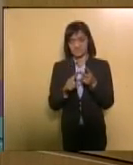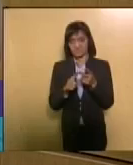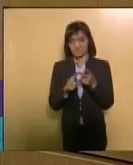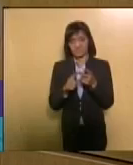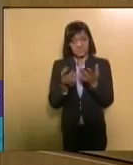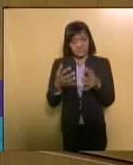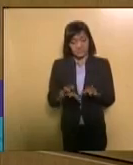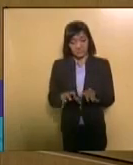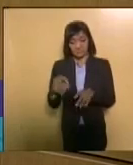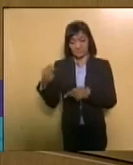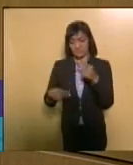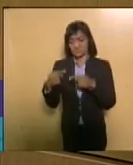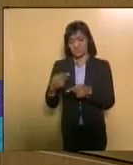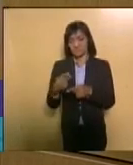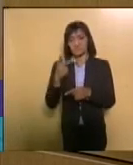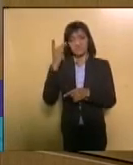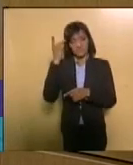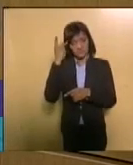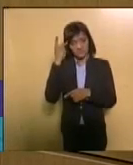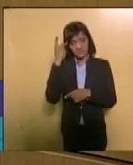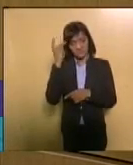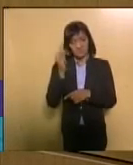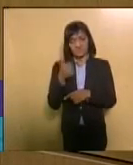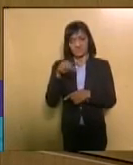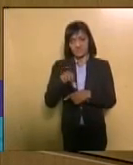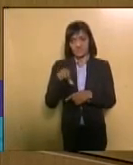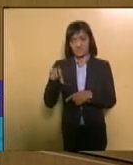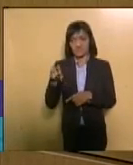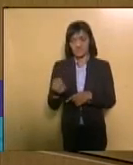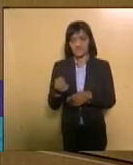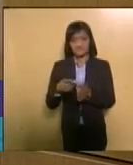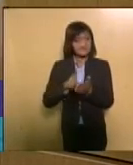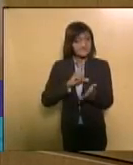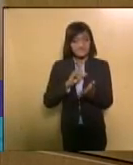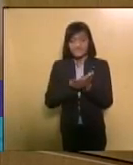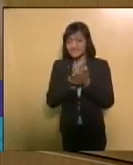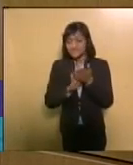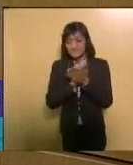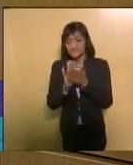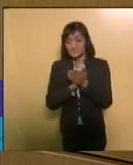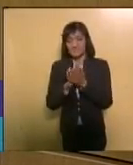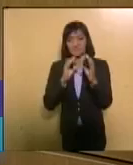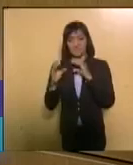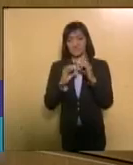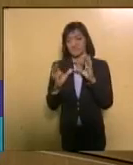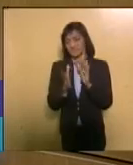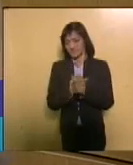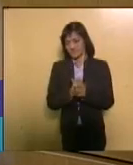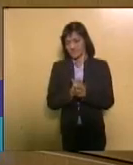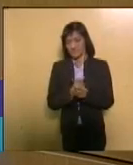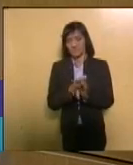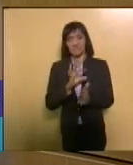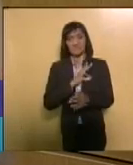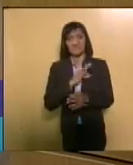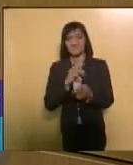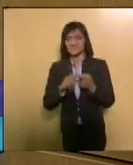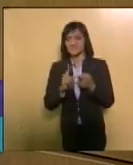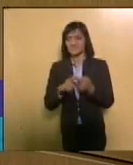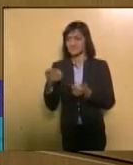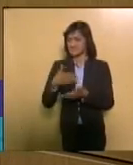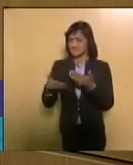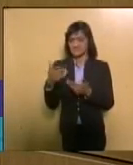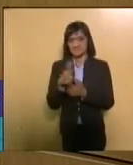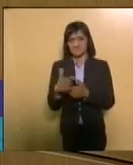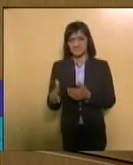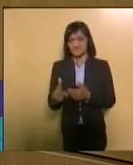dialogar E no caso de São Paulo no final dos anos 90 a gente tá falando que eles não dialogavam mesmo e que nem as áreas policiais elas eram compatíveis Então